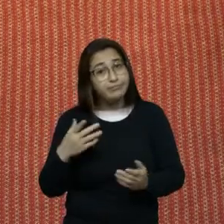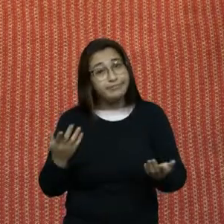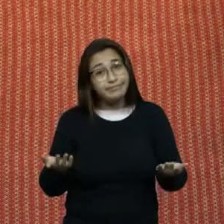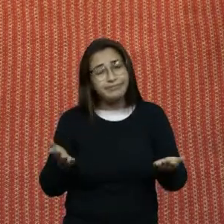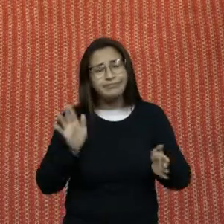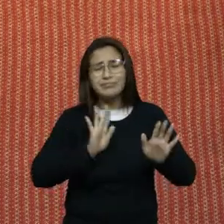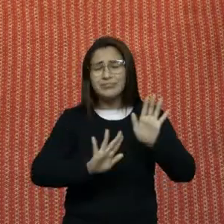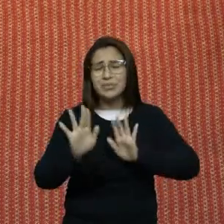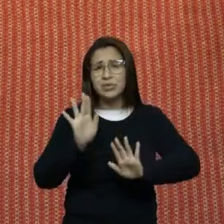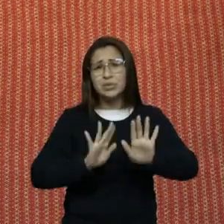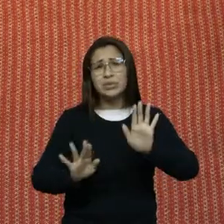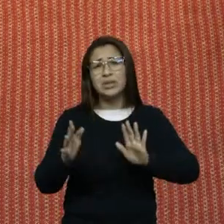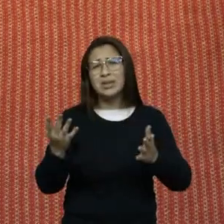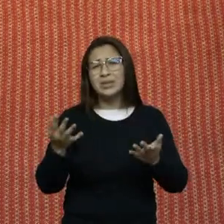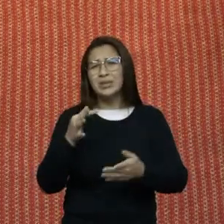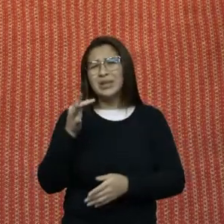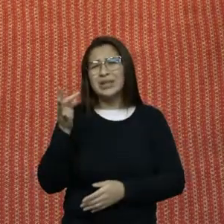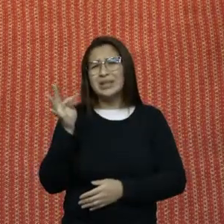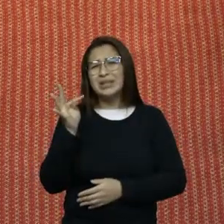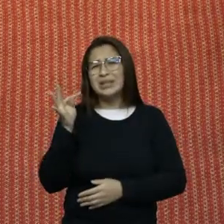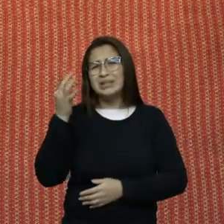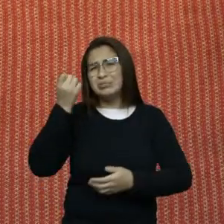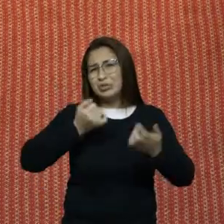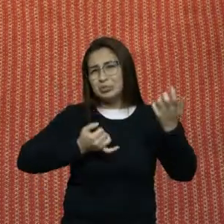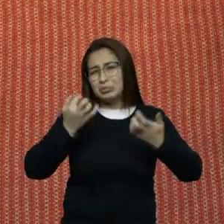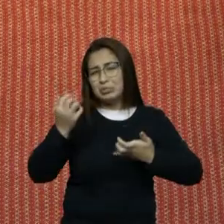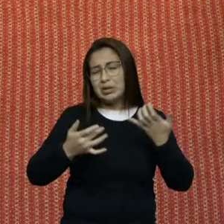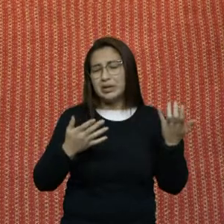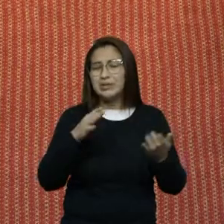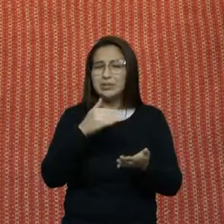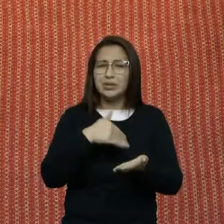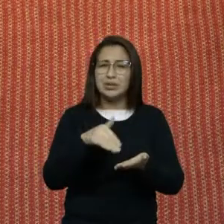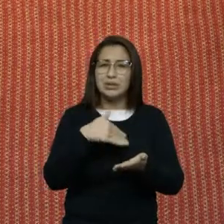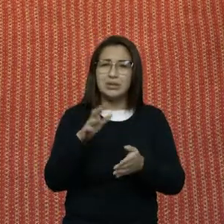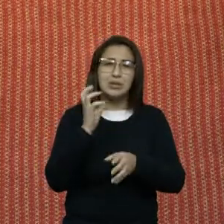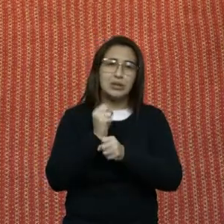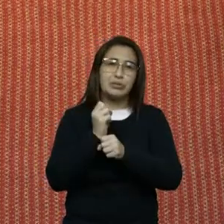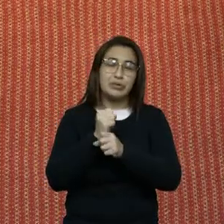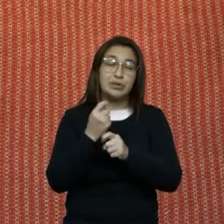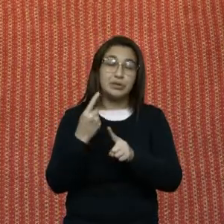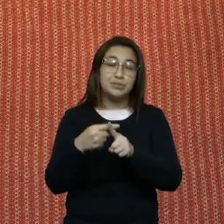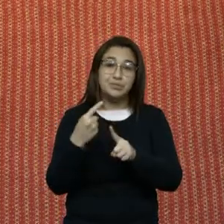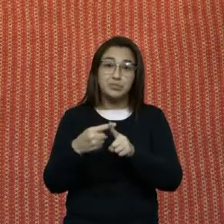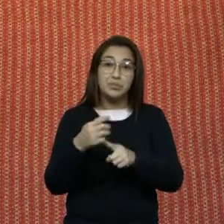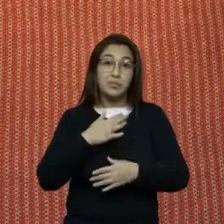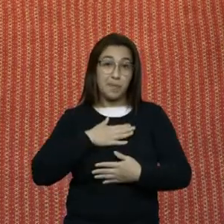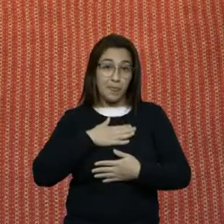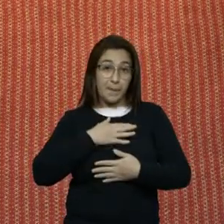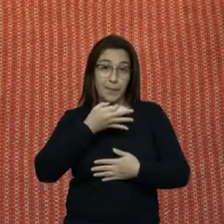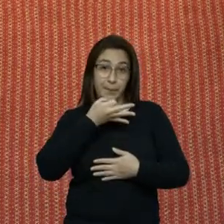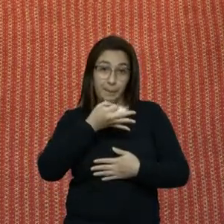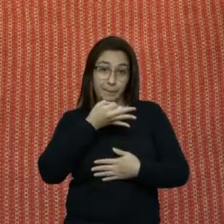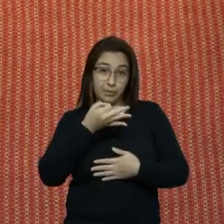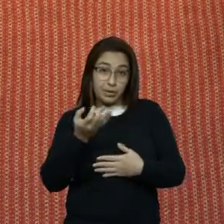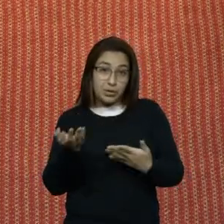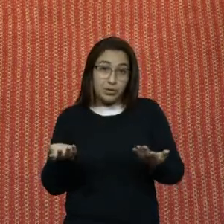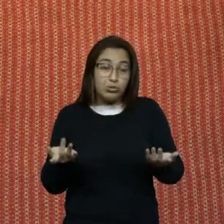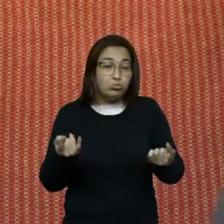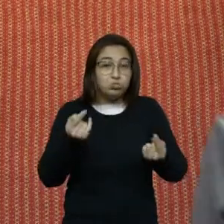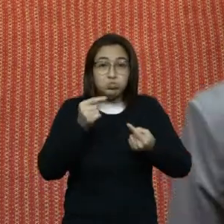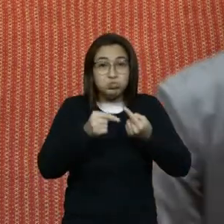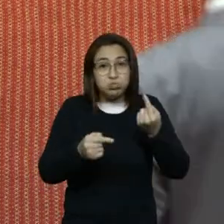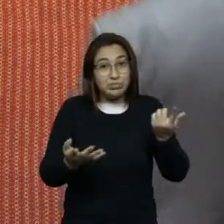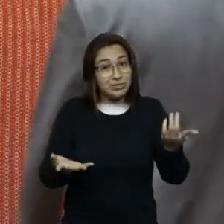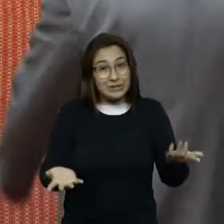temos uma cuidado com essa tese levantada pela Secretaria da Fazenda Porque na minha opinião ela não se